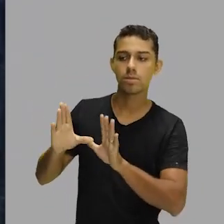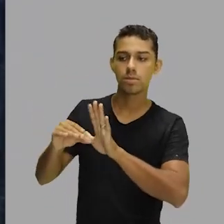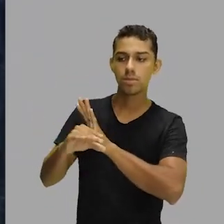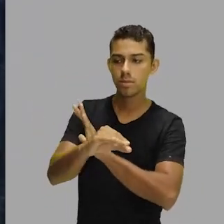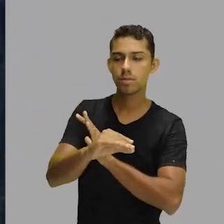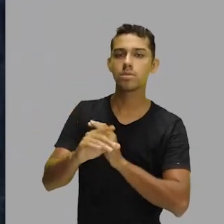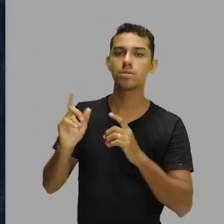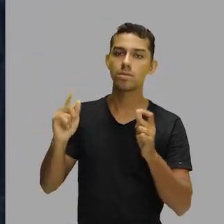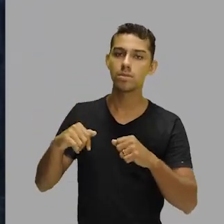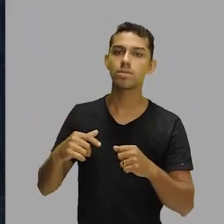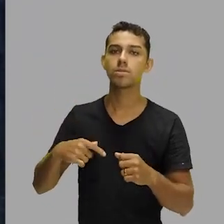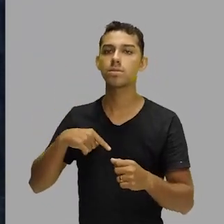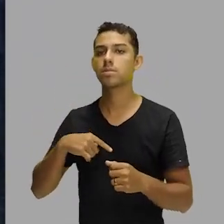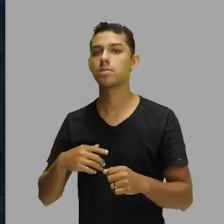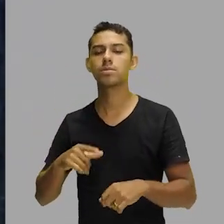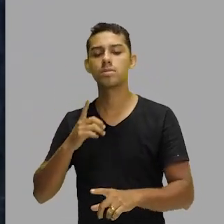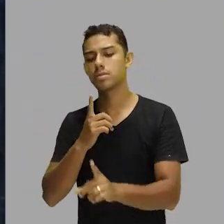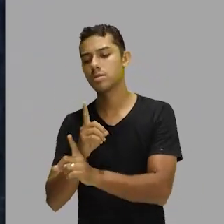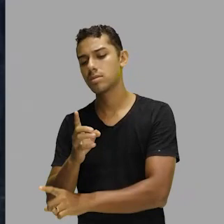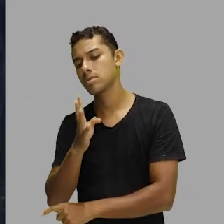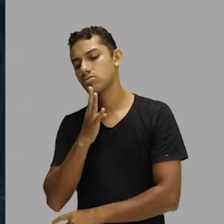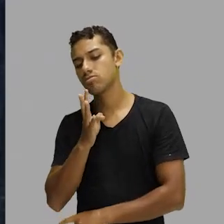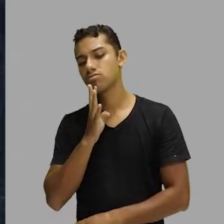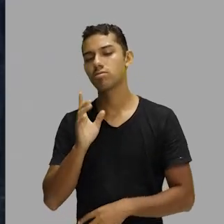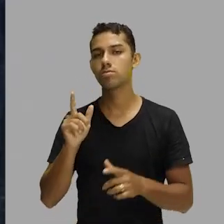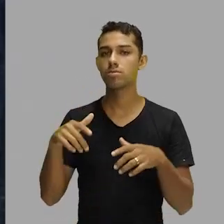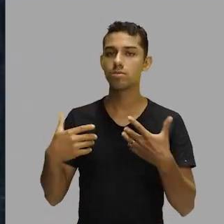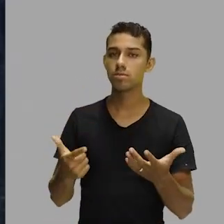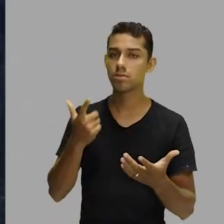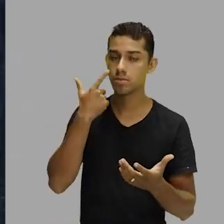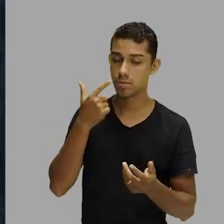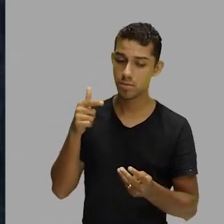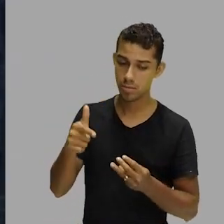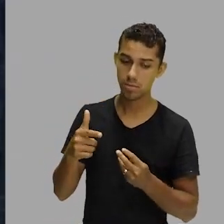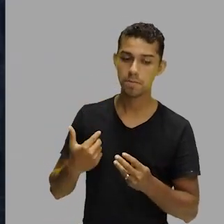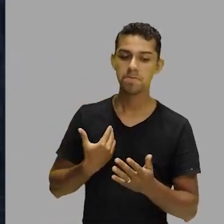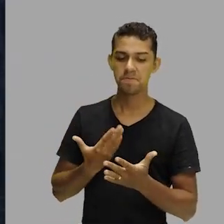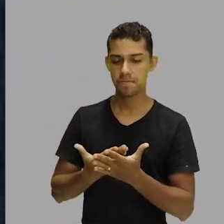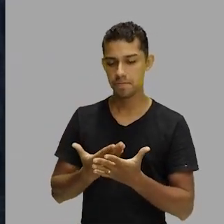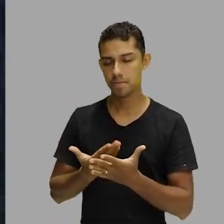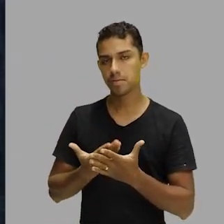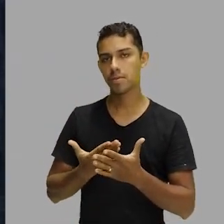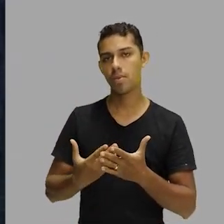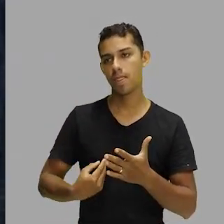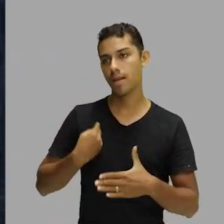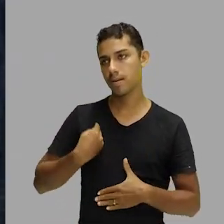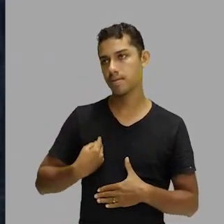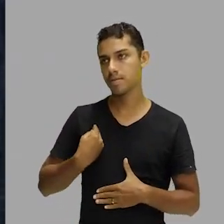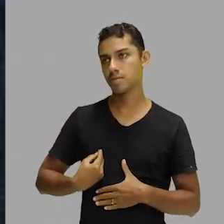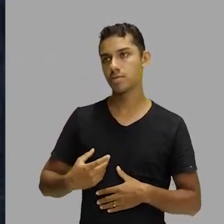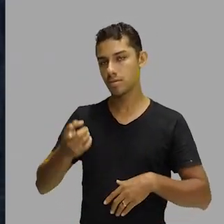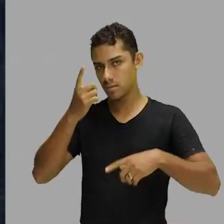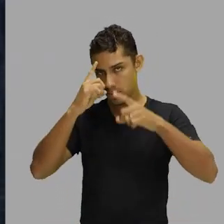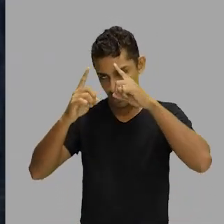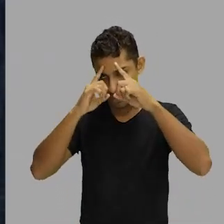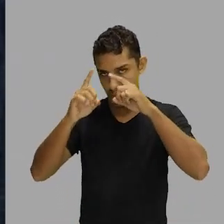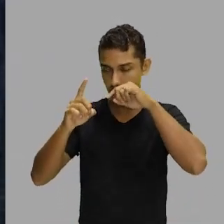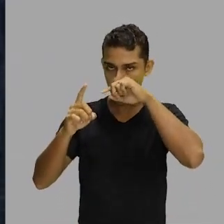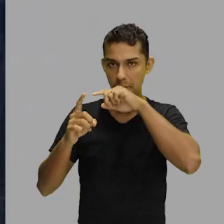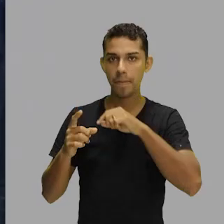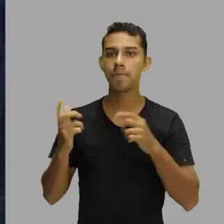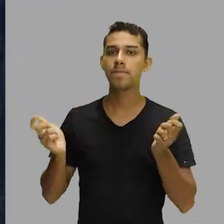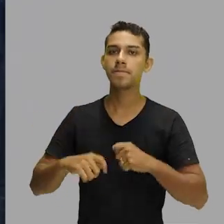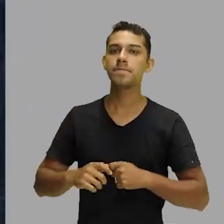aquelas bactérias que são mais conhecidas, né? São aquelas que estão ali convivendo conosco no nosso cotidiano,